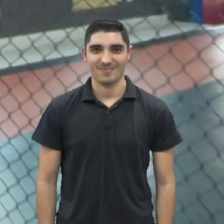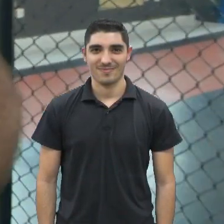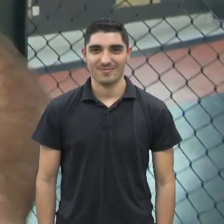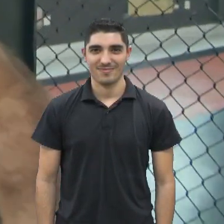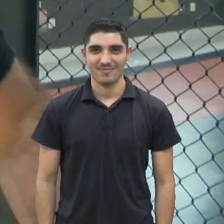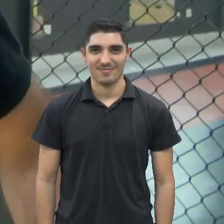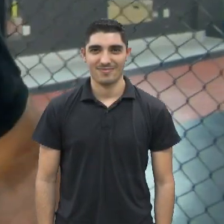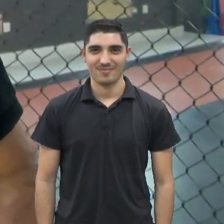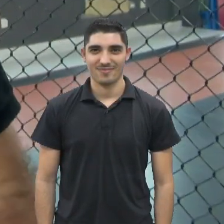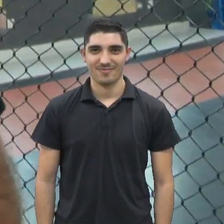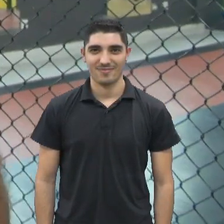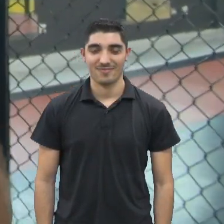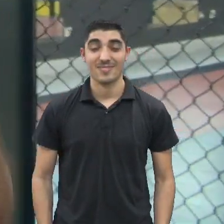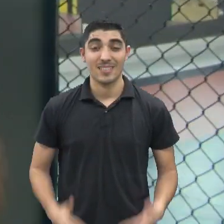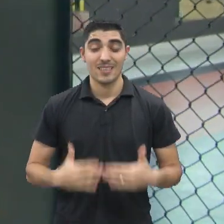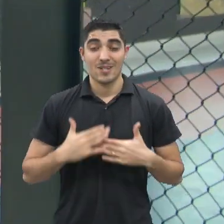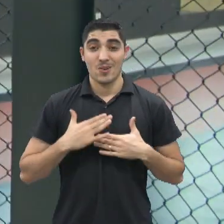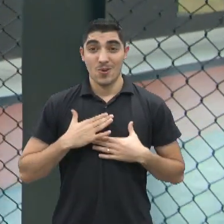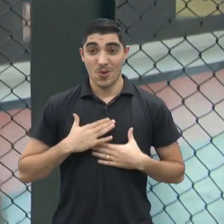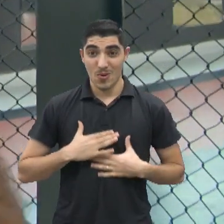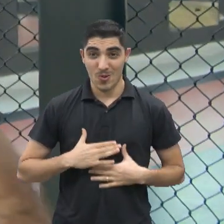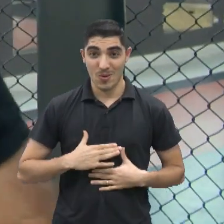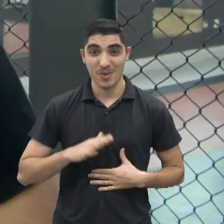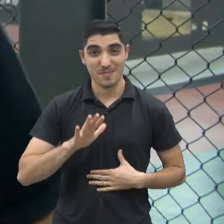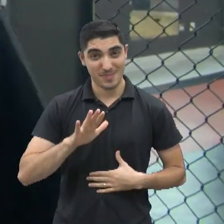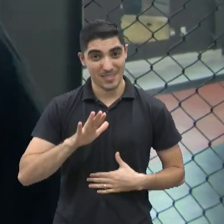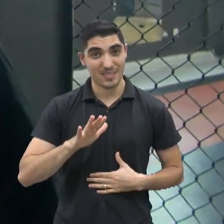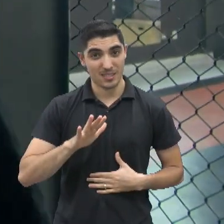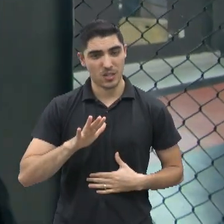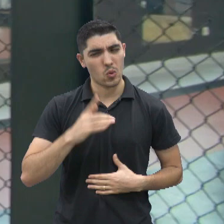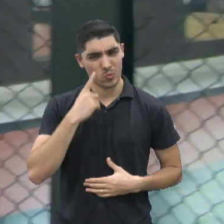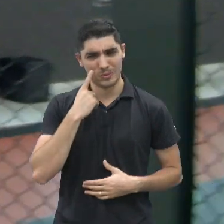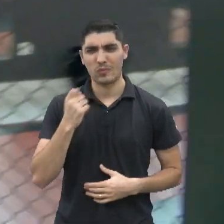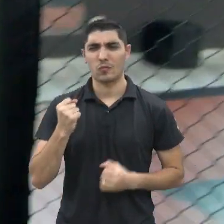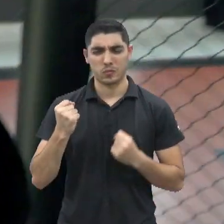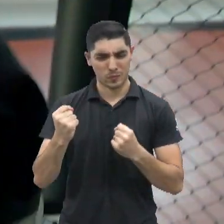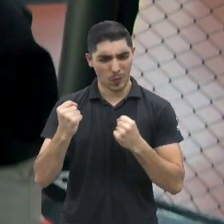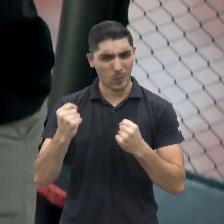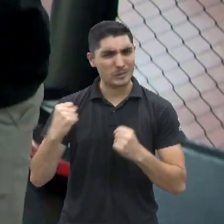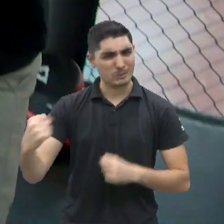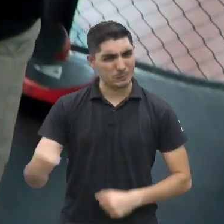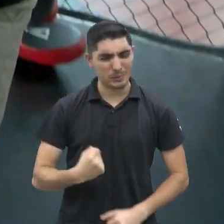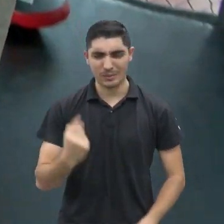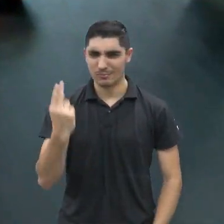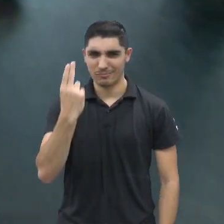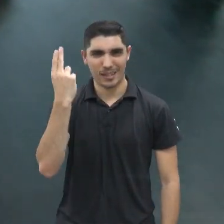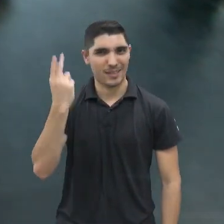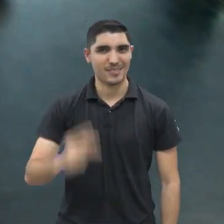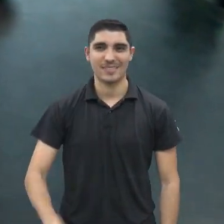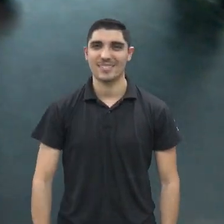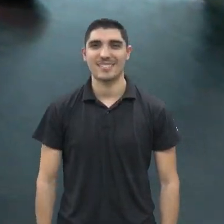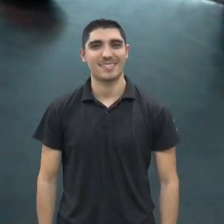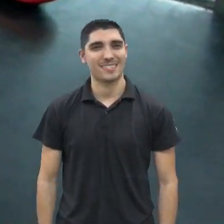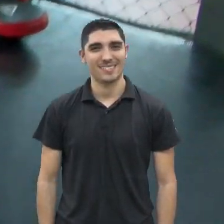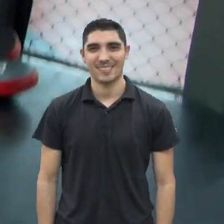2, 3, pode ir? 2, 3, pode ir? Já! Recuperar o fôlego. Pessoal, é forte, viu? Nocauteia.